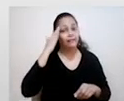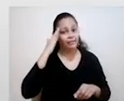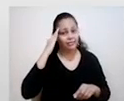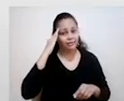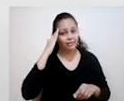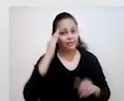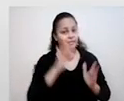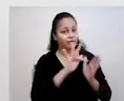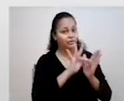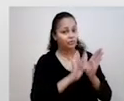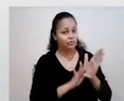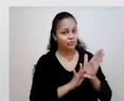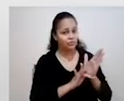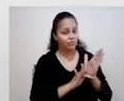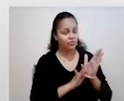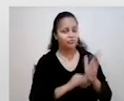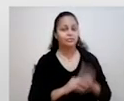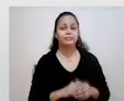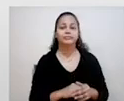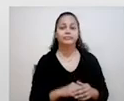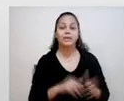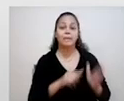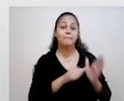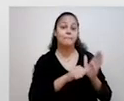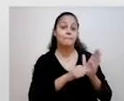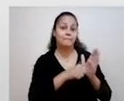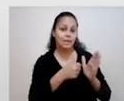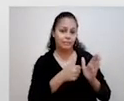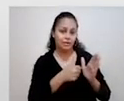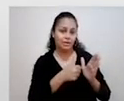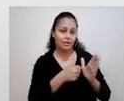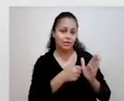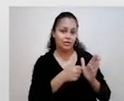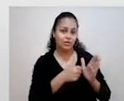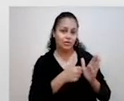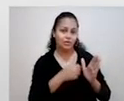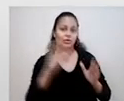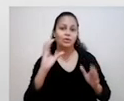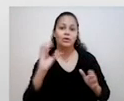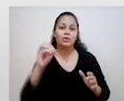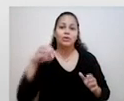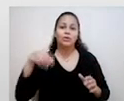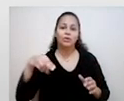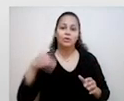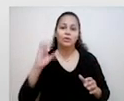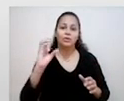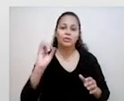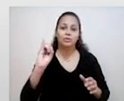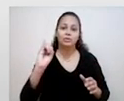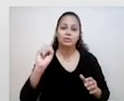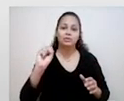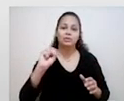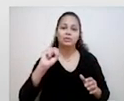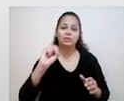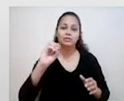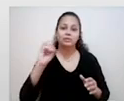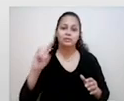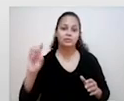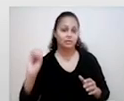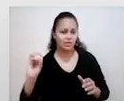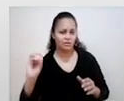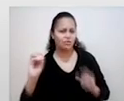textos, tá? Bom, primeiro deles, a concisão. Já ouviram falar sobre ela? O que será um